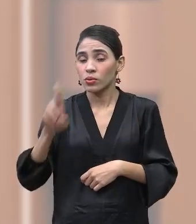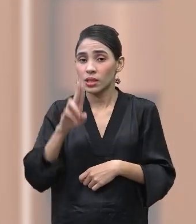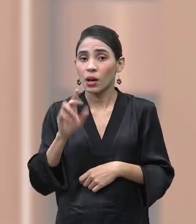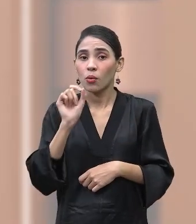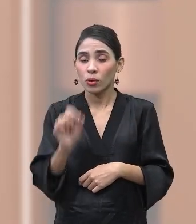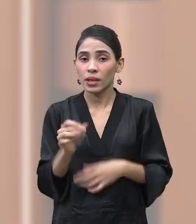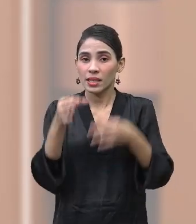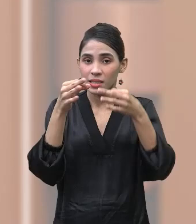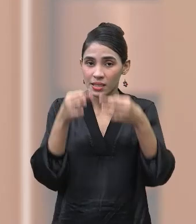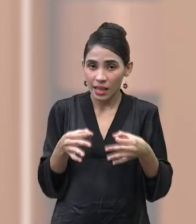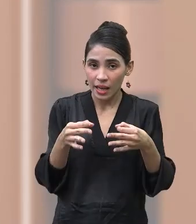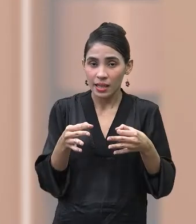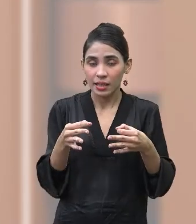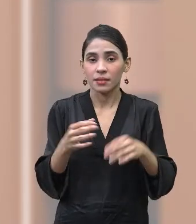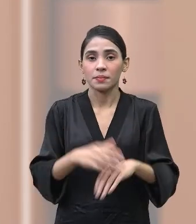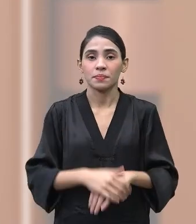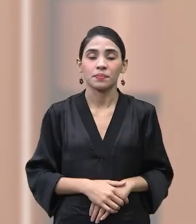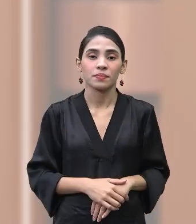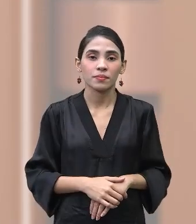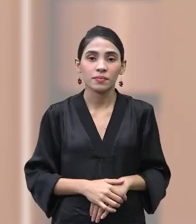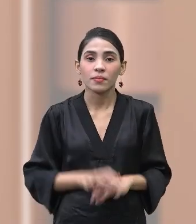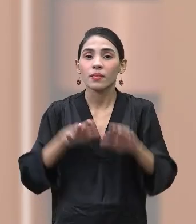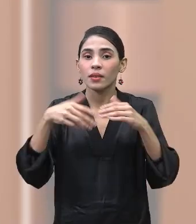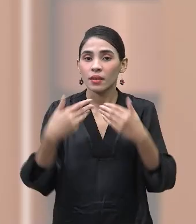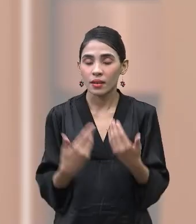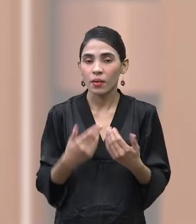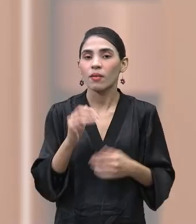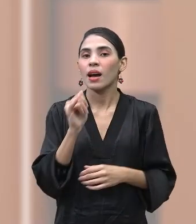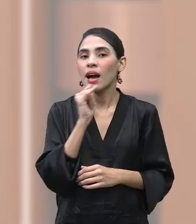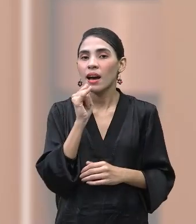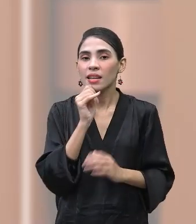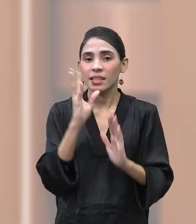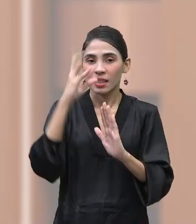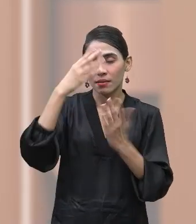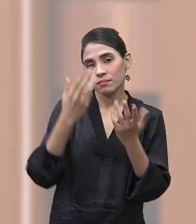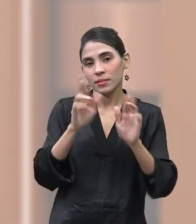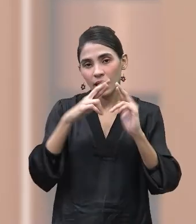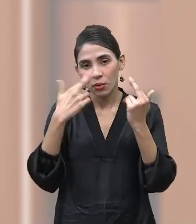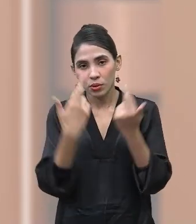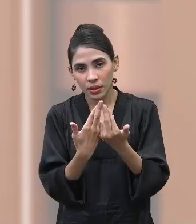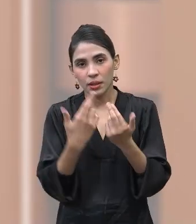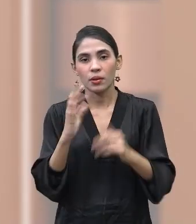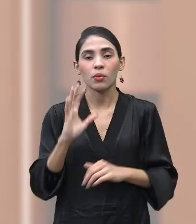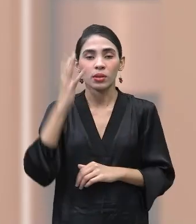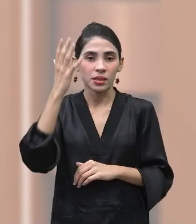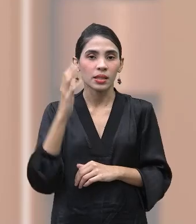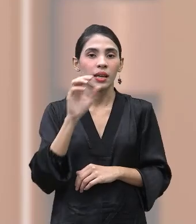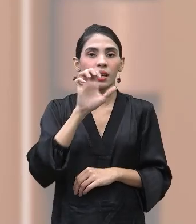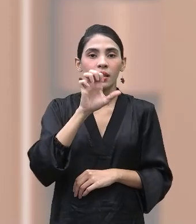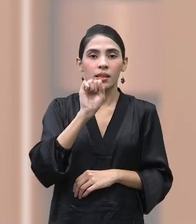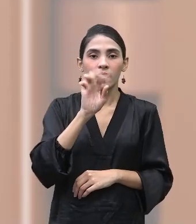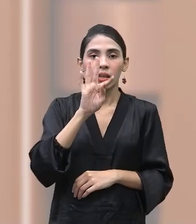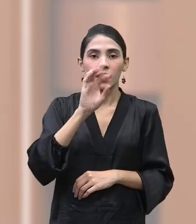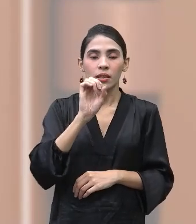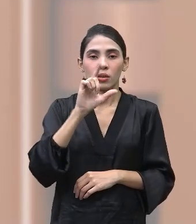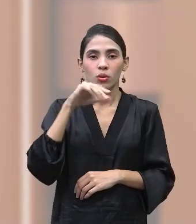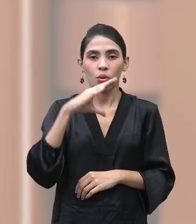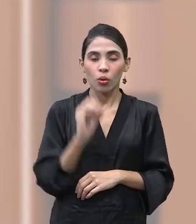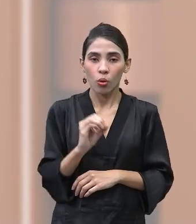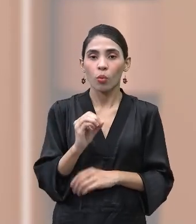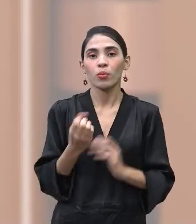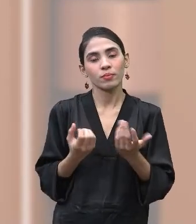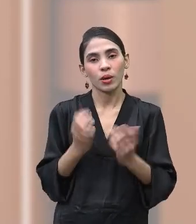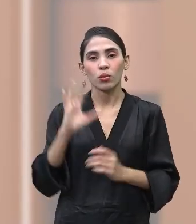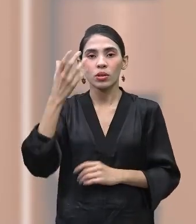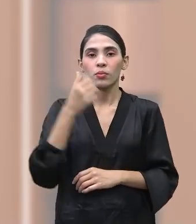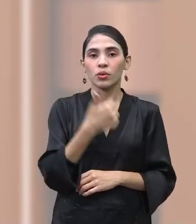forma racional. Então, ainda dentro da Conferência de Estocolmo, realizada lá em 1972,